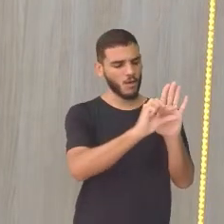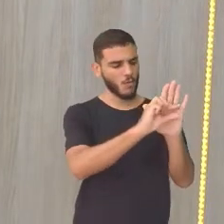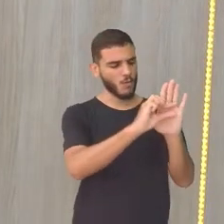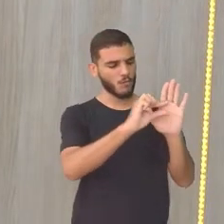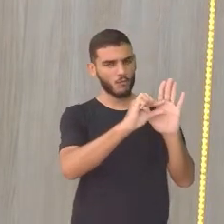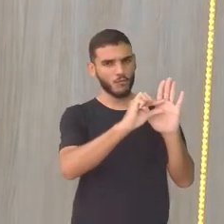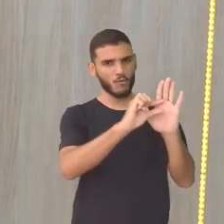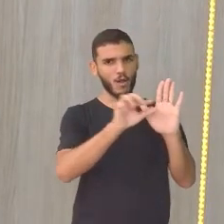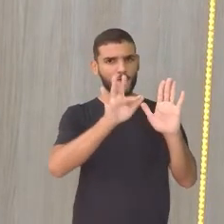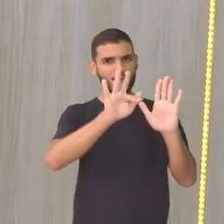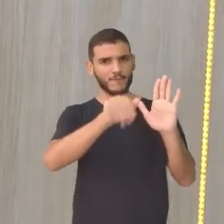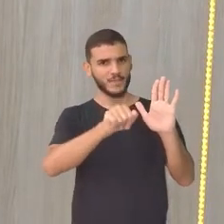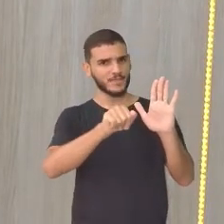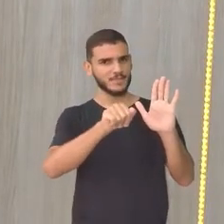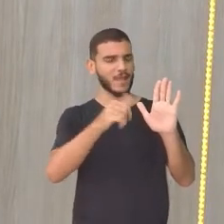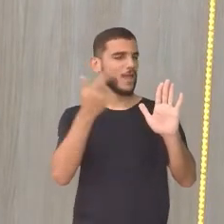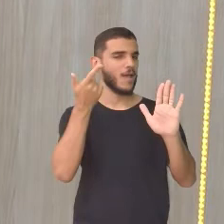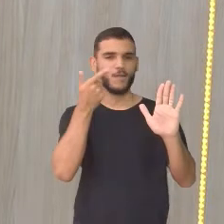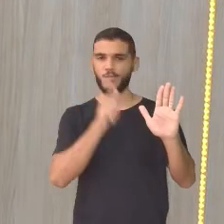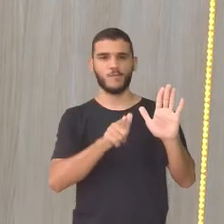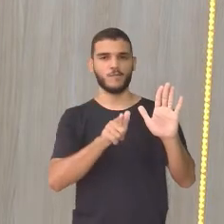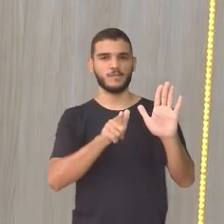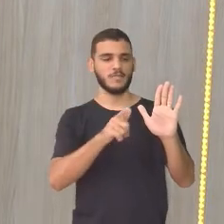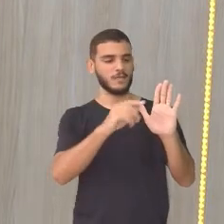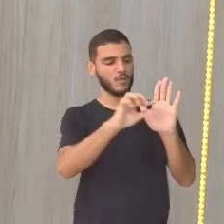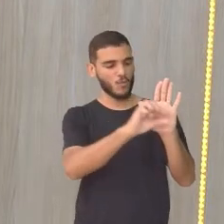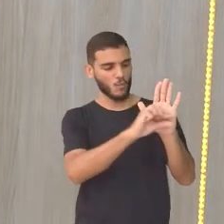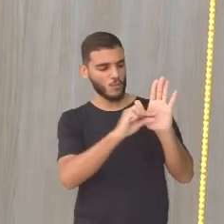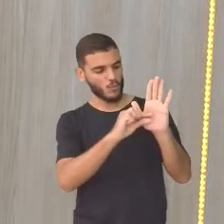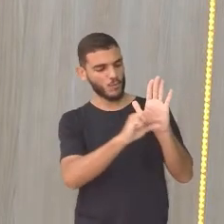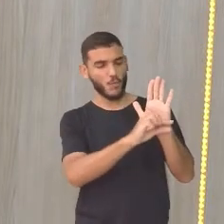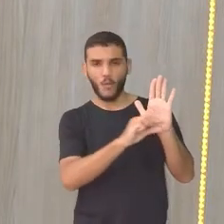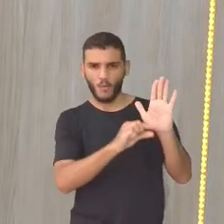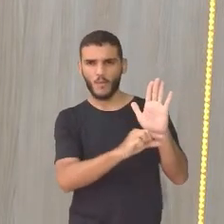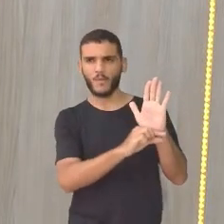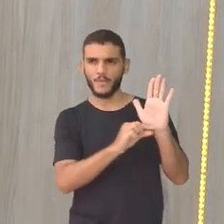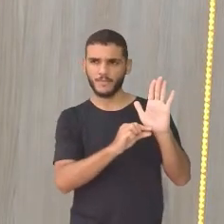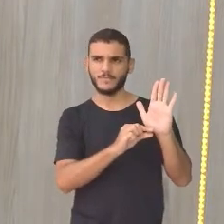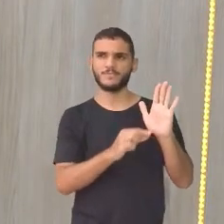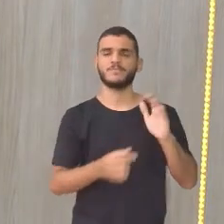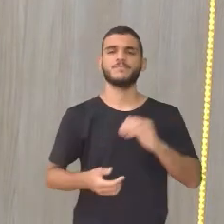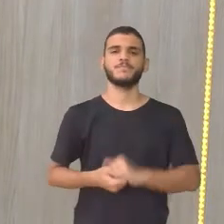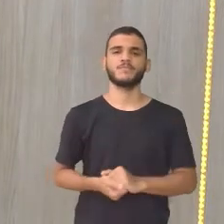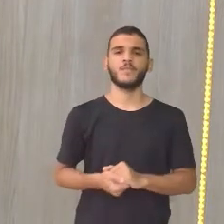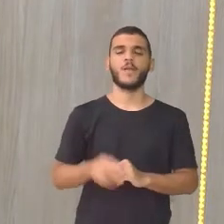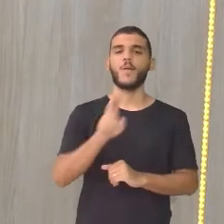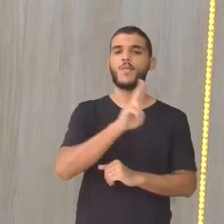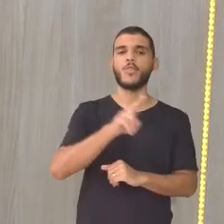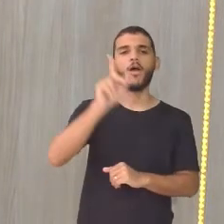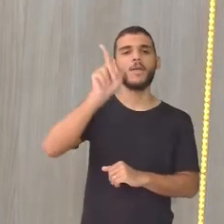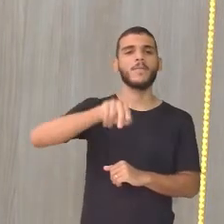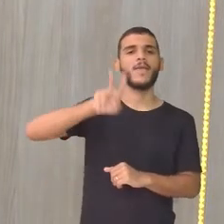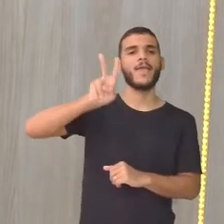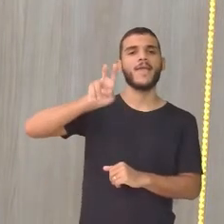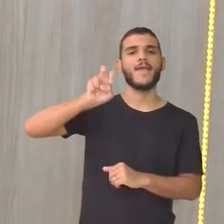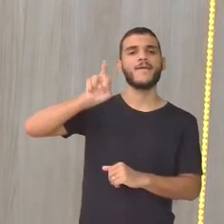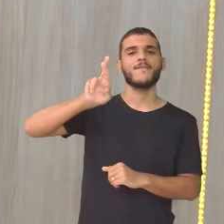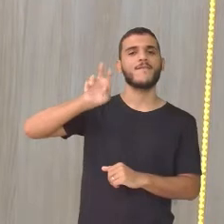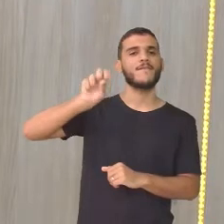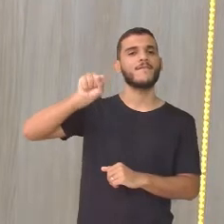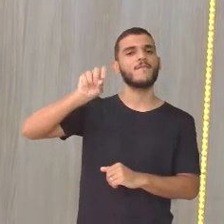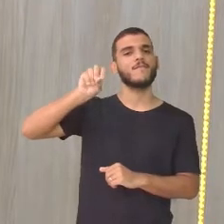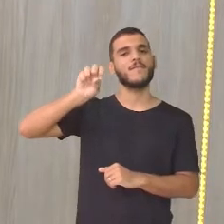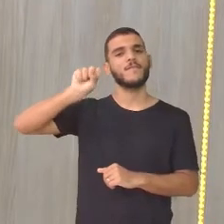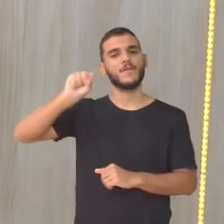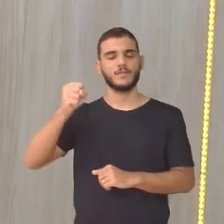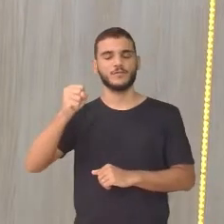espaço em branco antes de ir para a linha seguinte. E essas linhas se chamam